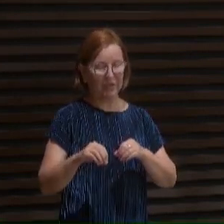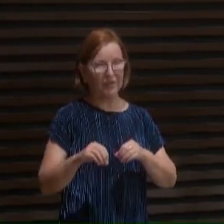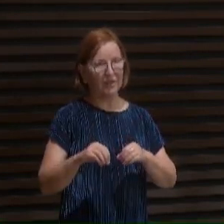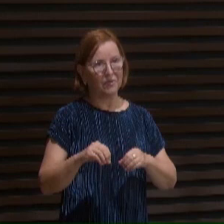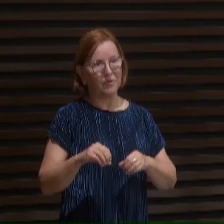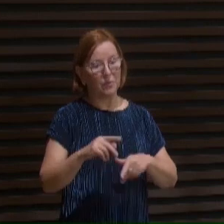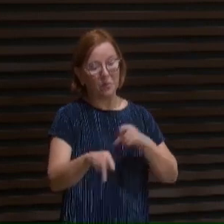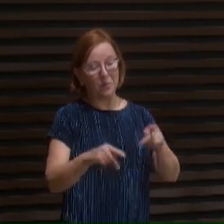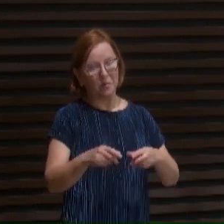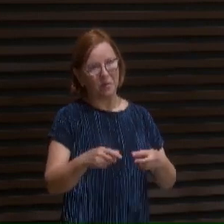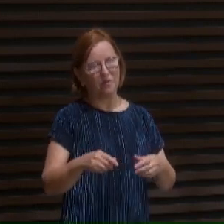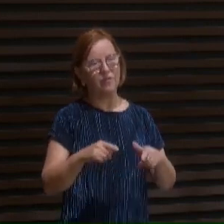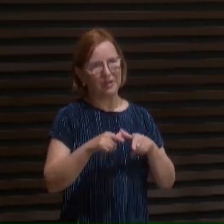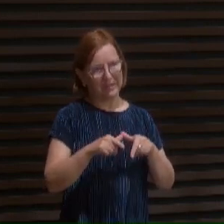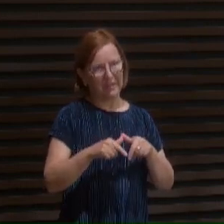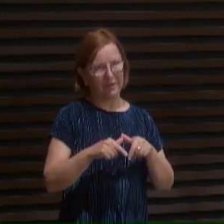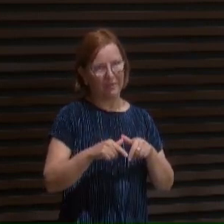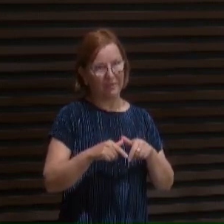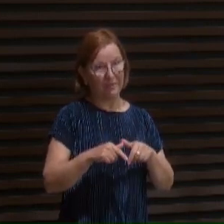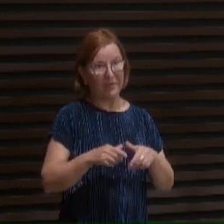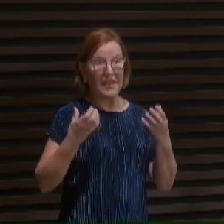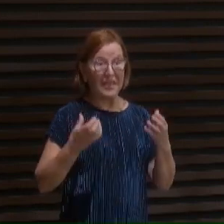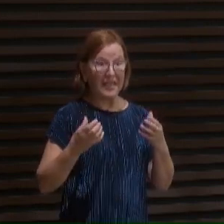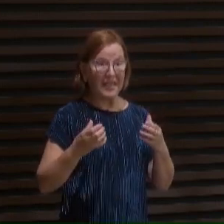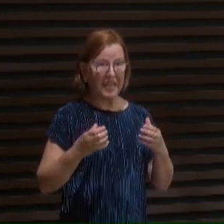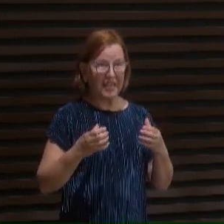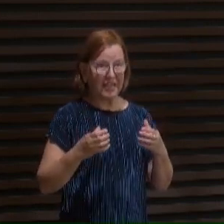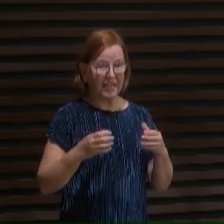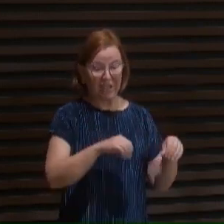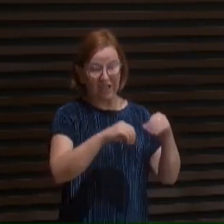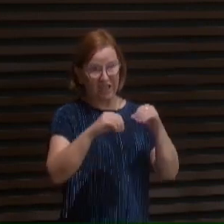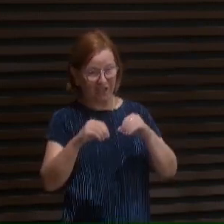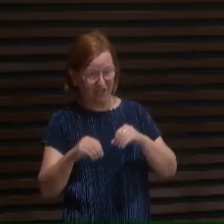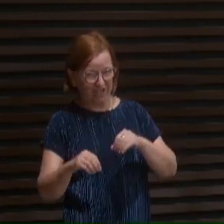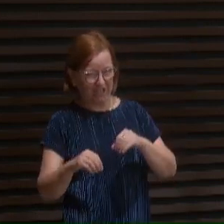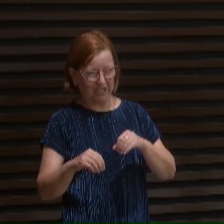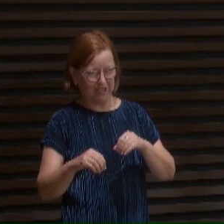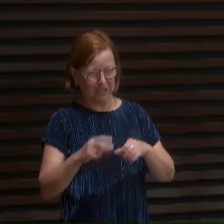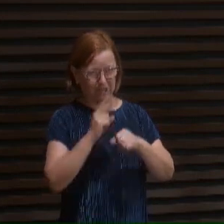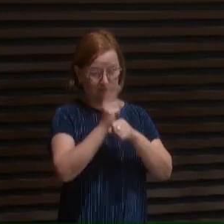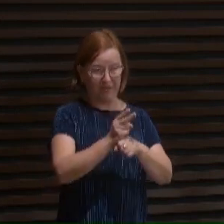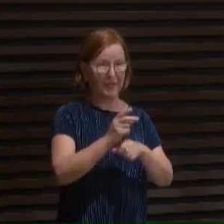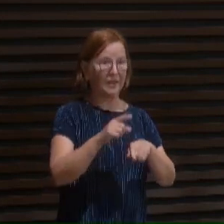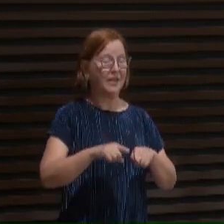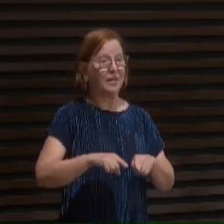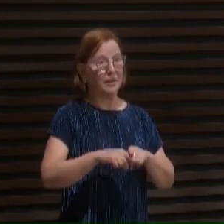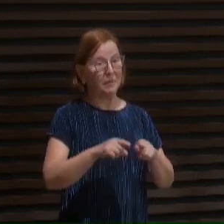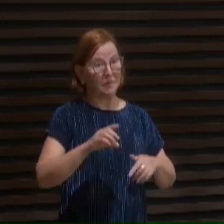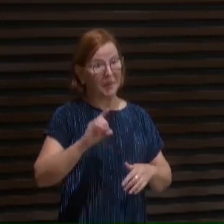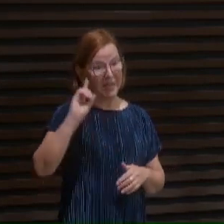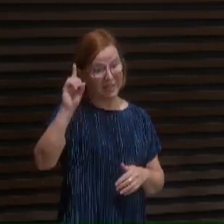Ele queria tirar a força. Deus retirou do palácio, levou para o